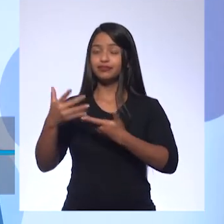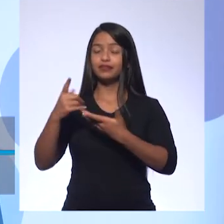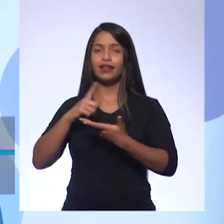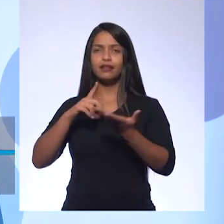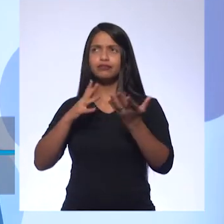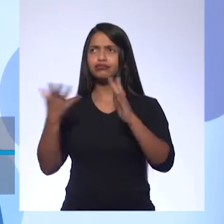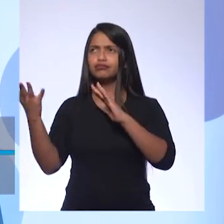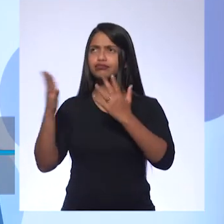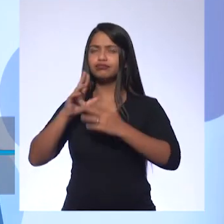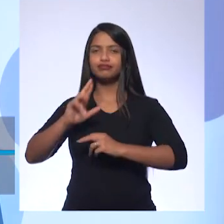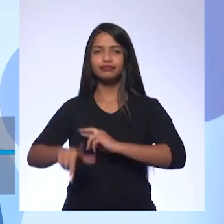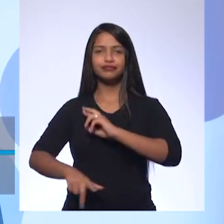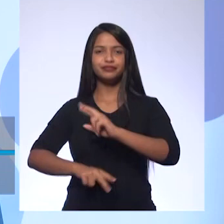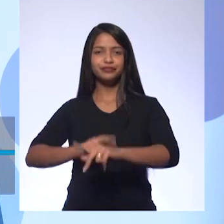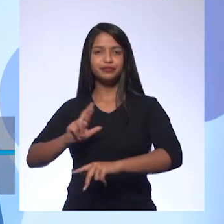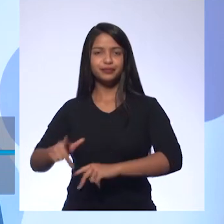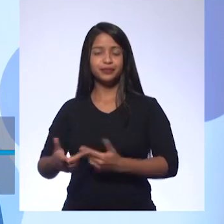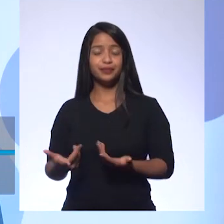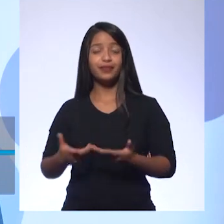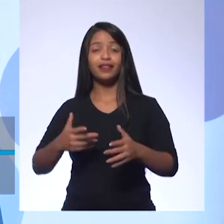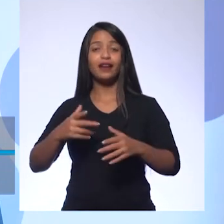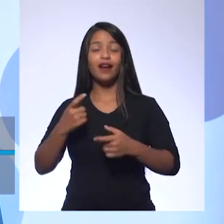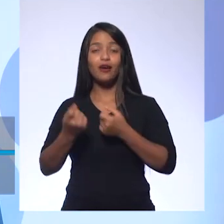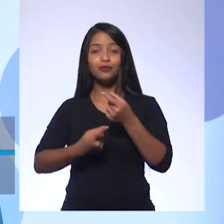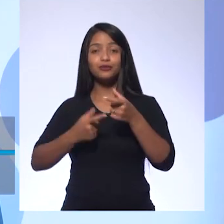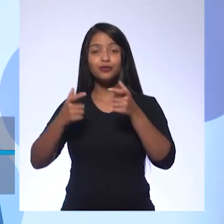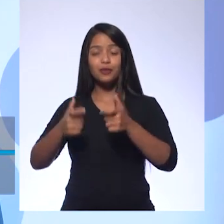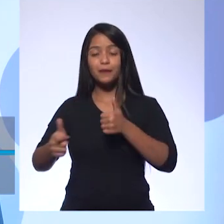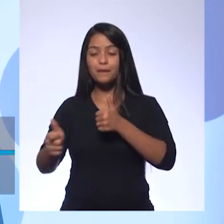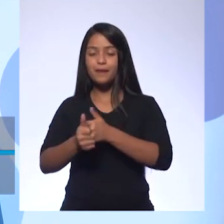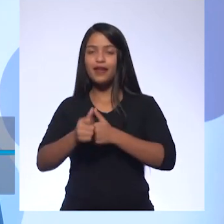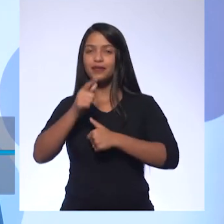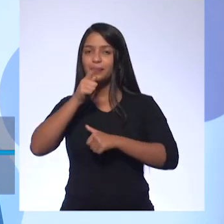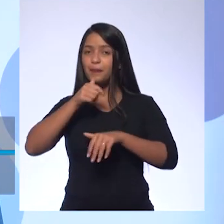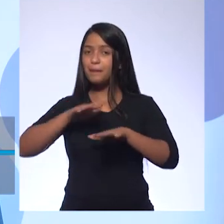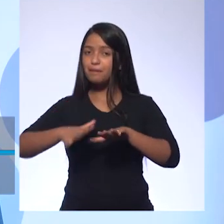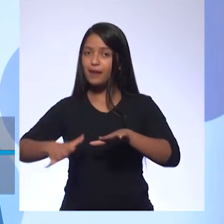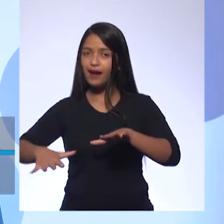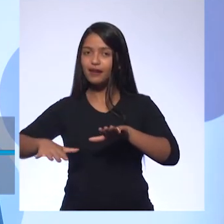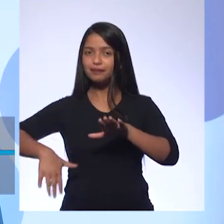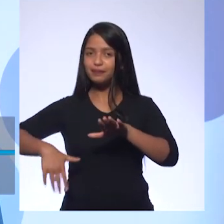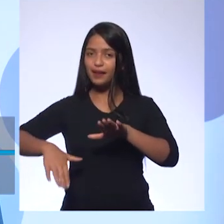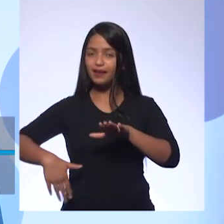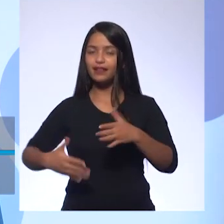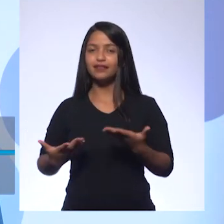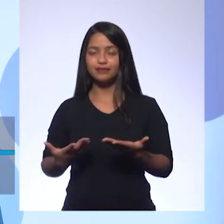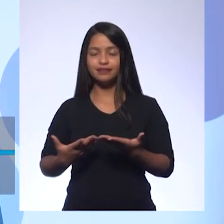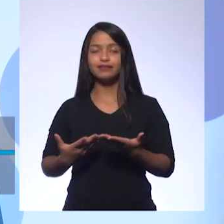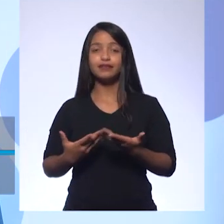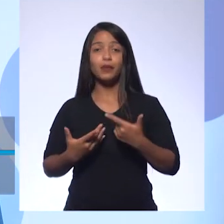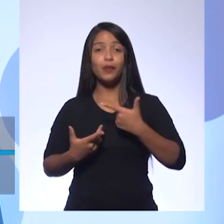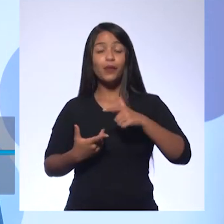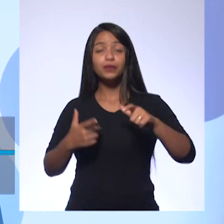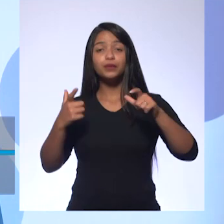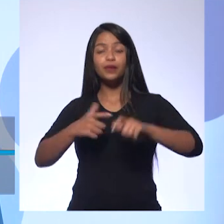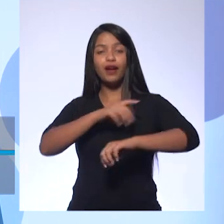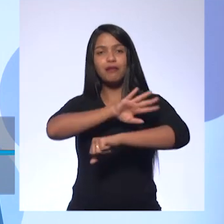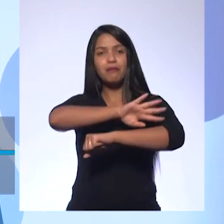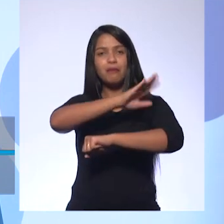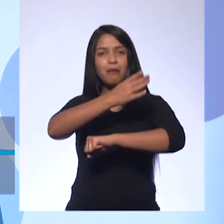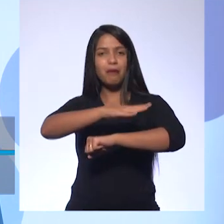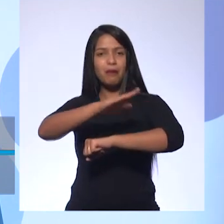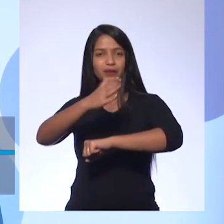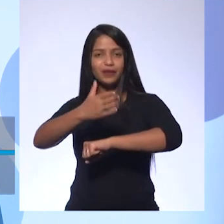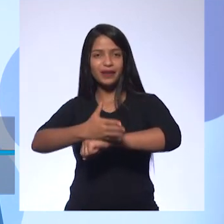né? Algumas regiões você vem desde lá do litoral subindo para uma área de cerrado e, enfim, até lá na divisa do